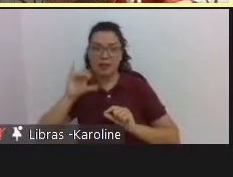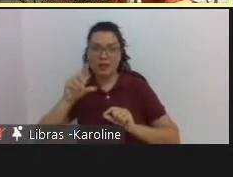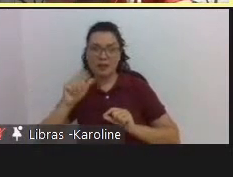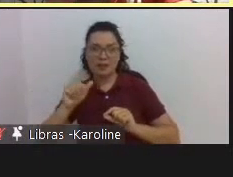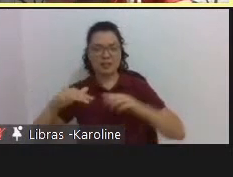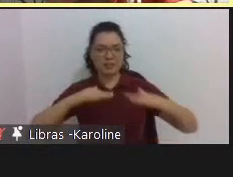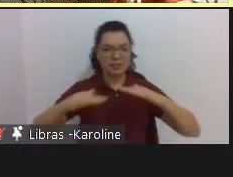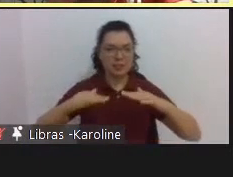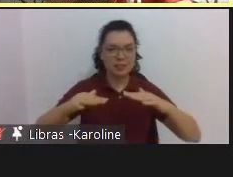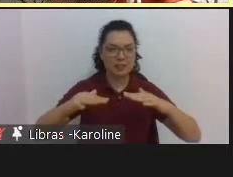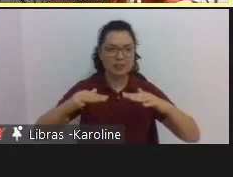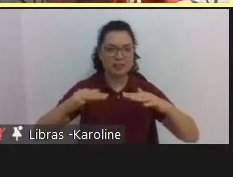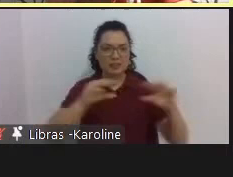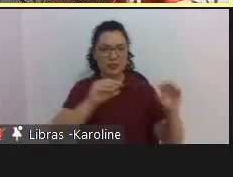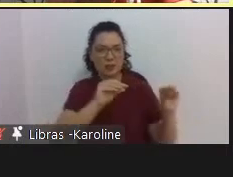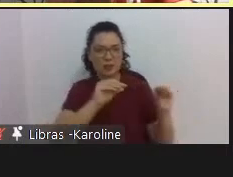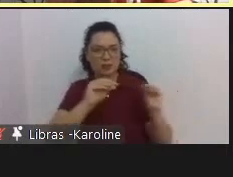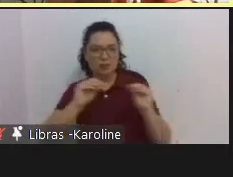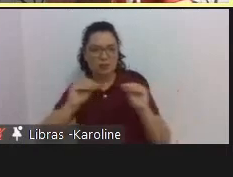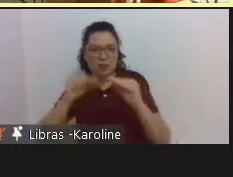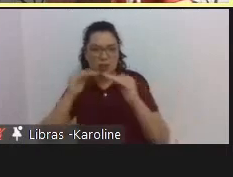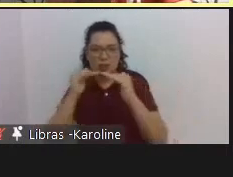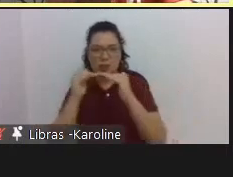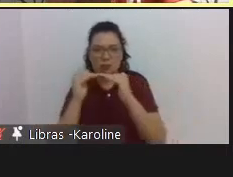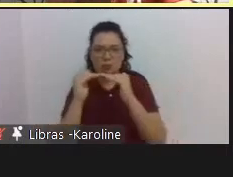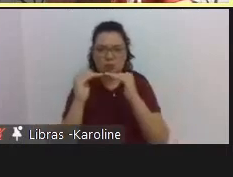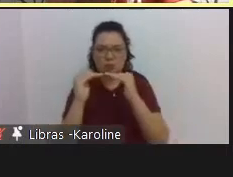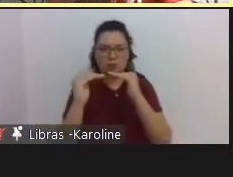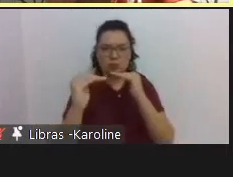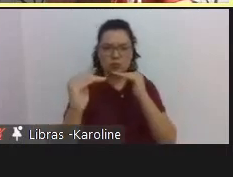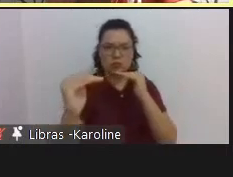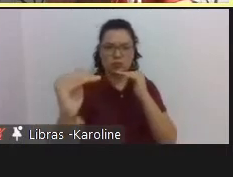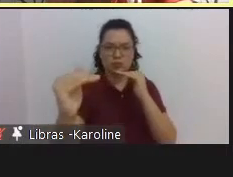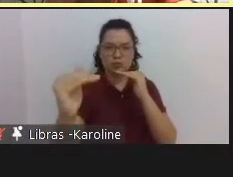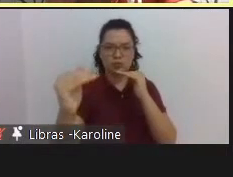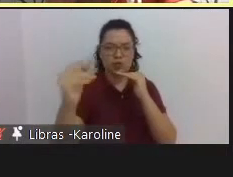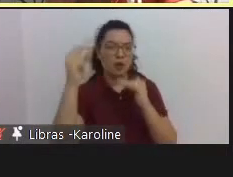uma demarcação que possibilita pensar sobre cada um dos lados e